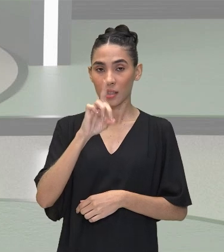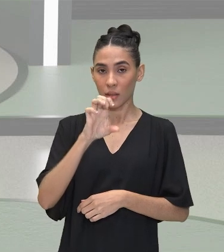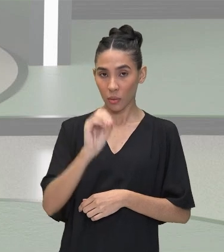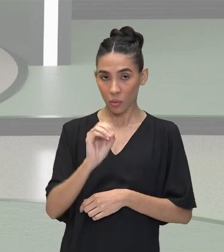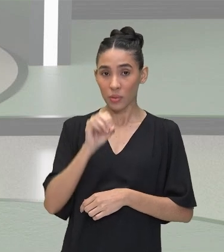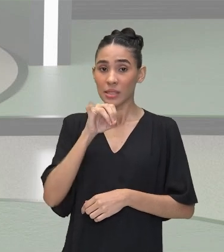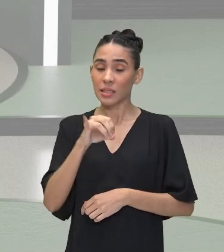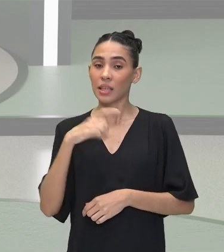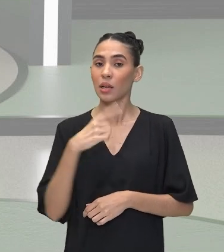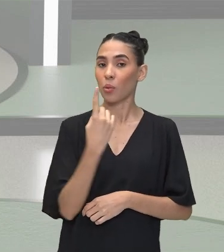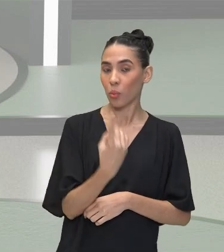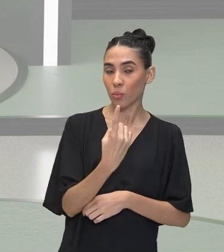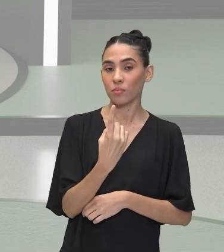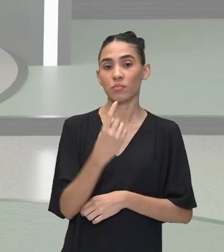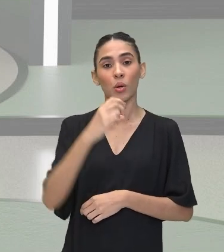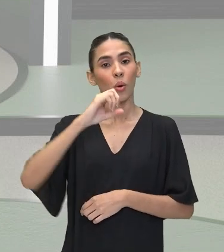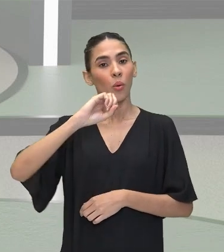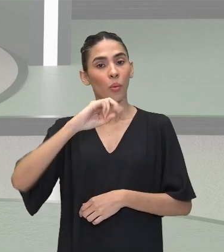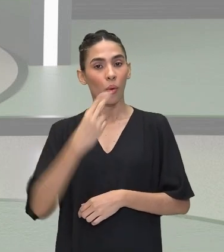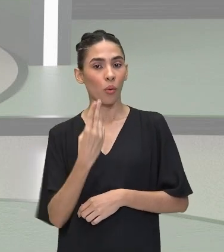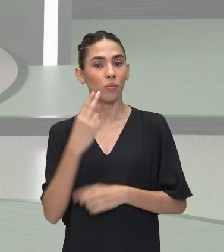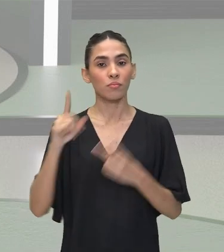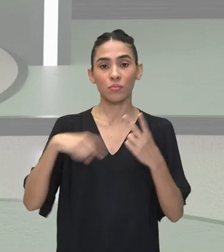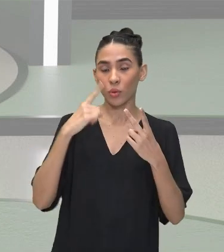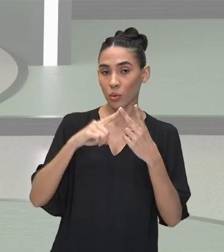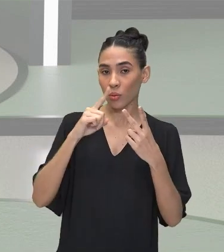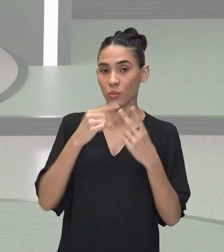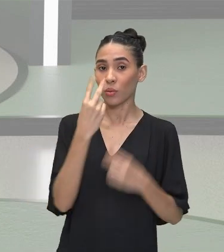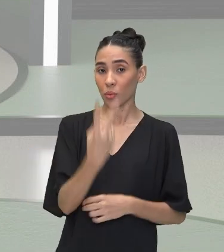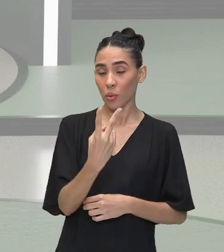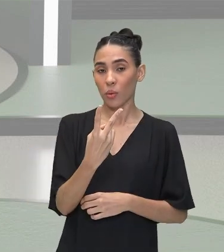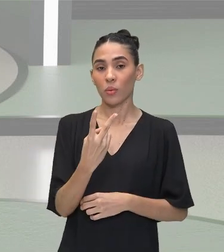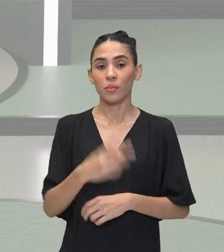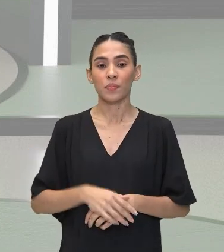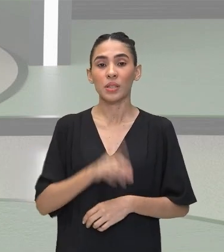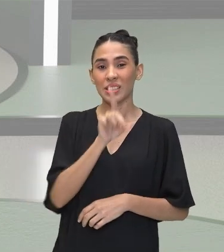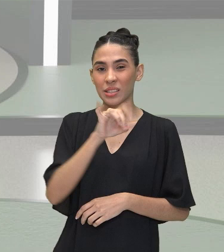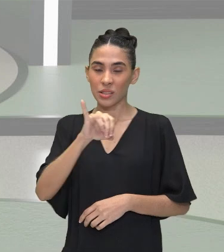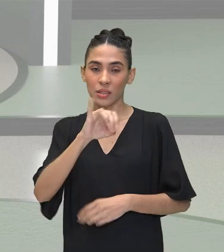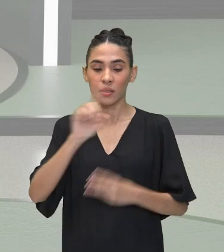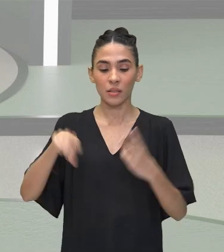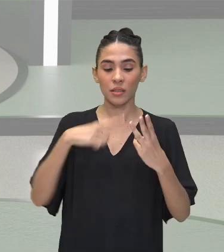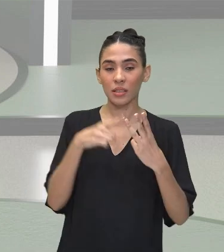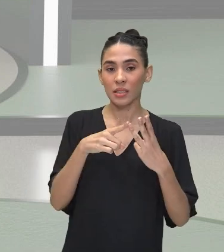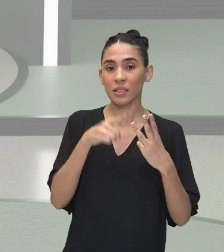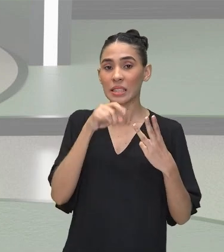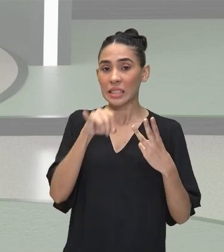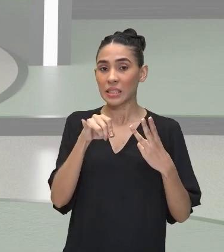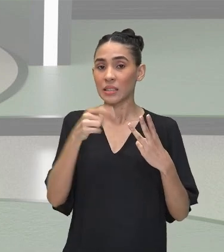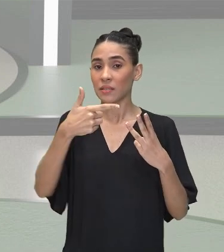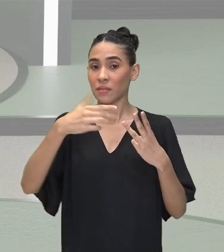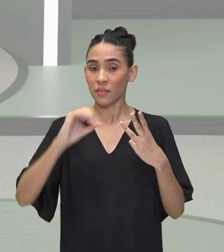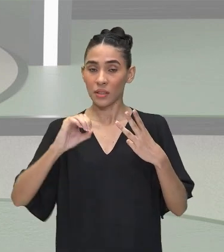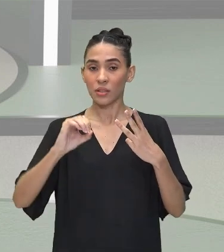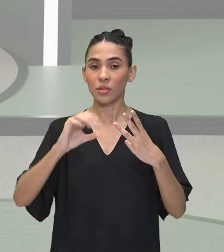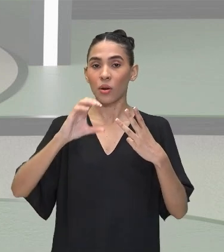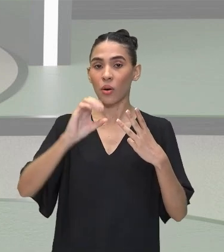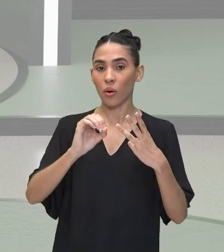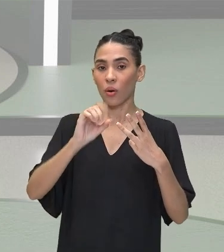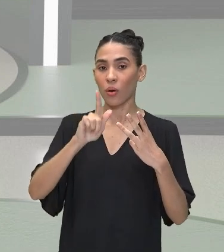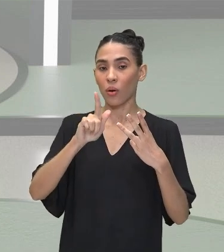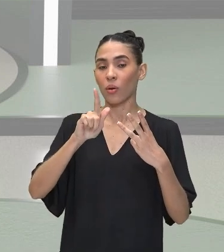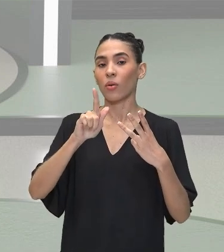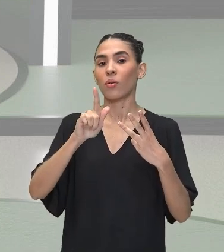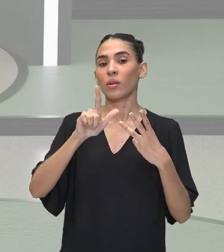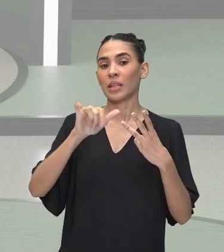tem um monossacarídeo, quando tem dois, é um disacarídeo. Se tiver até 20, vai ser um